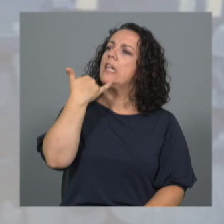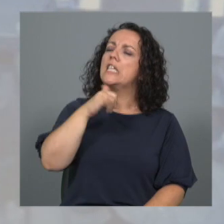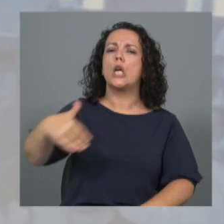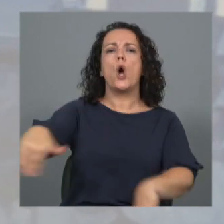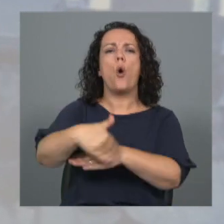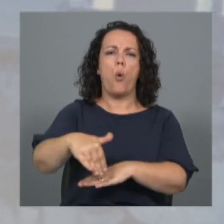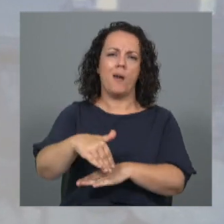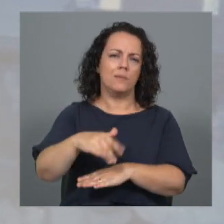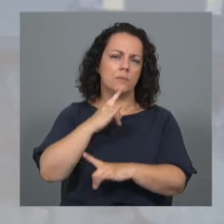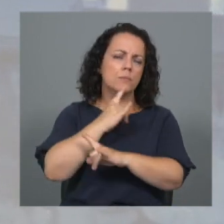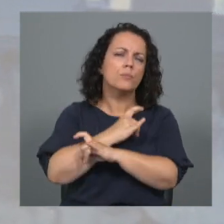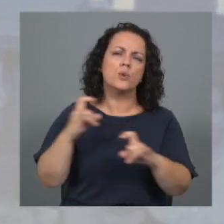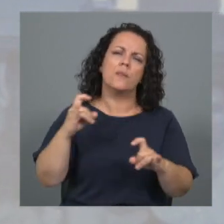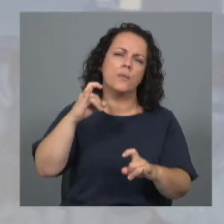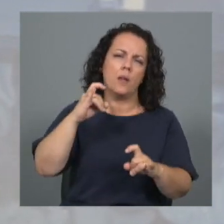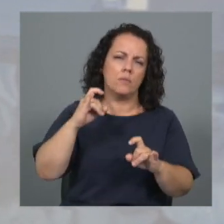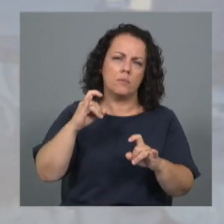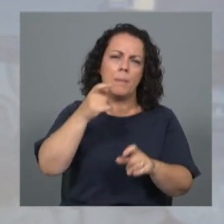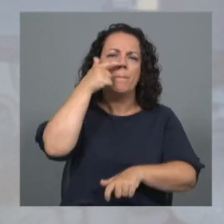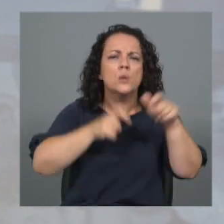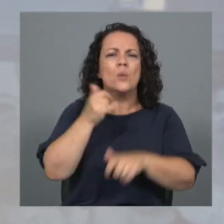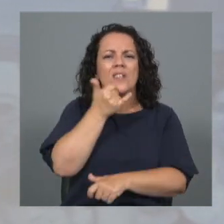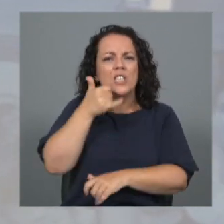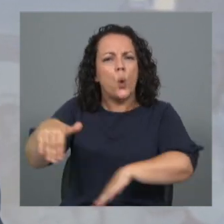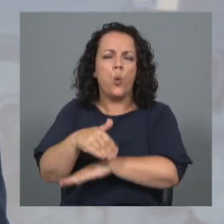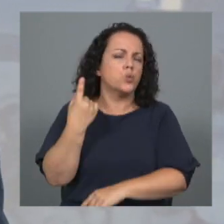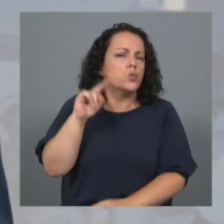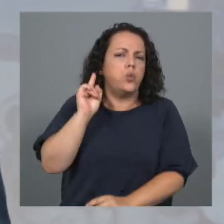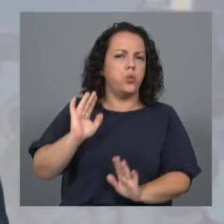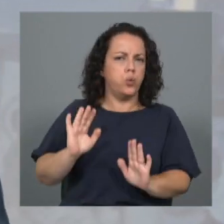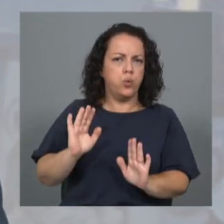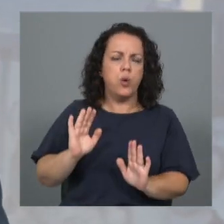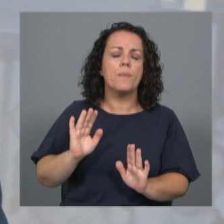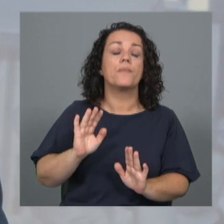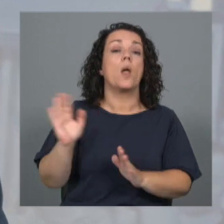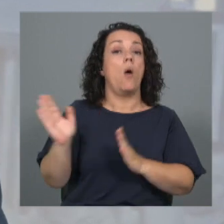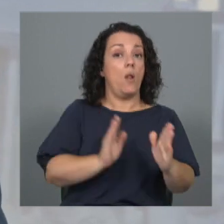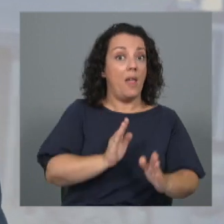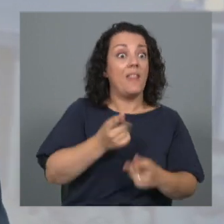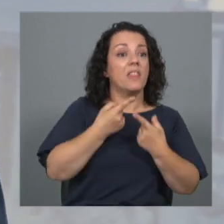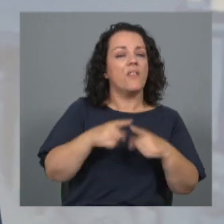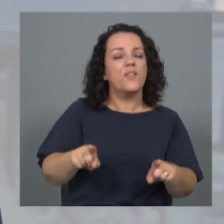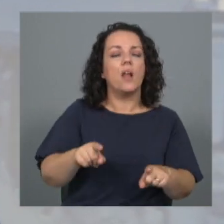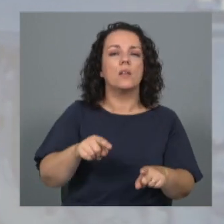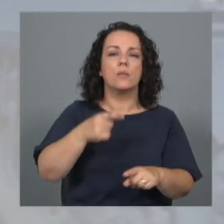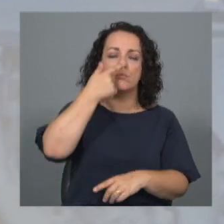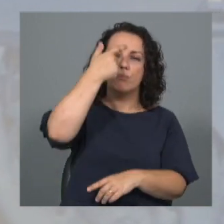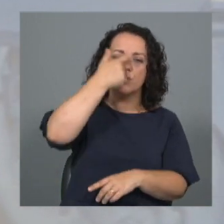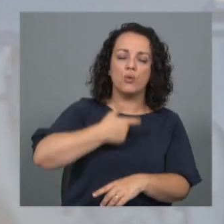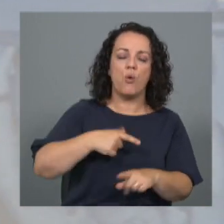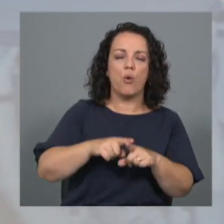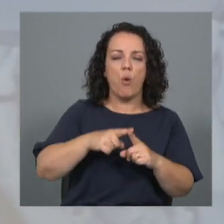condição. Por muito que a pessoa possa estar resignada é diferente, ou no